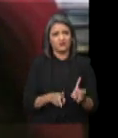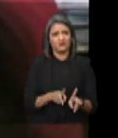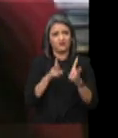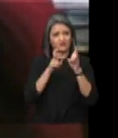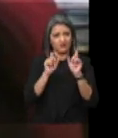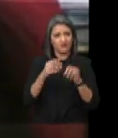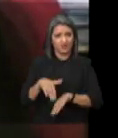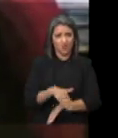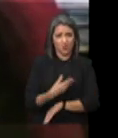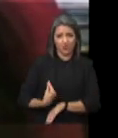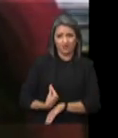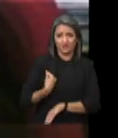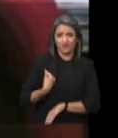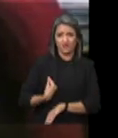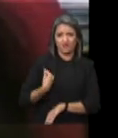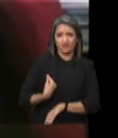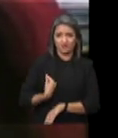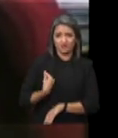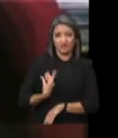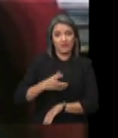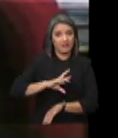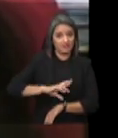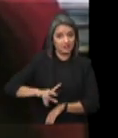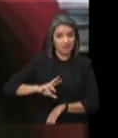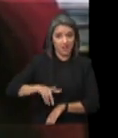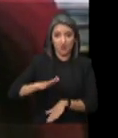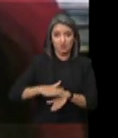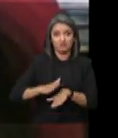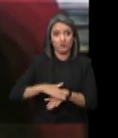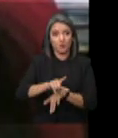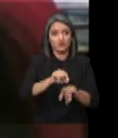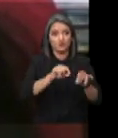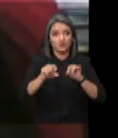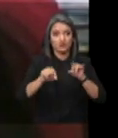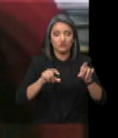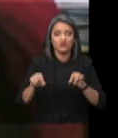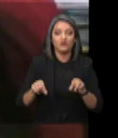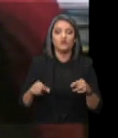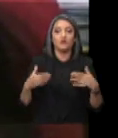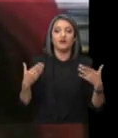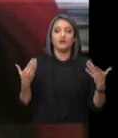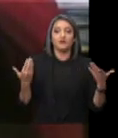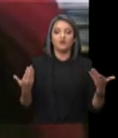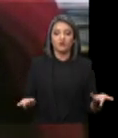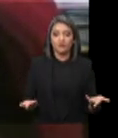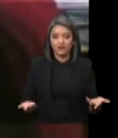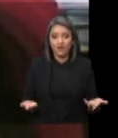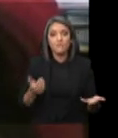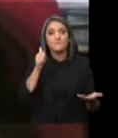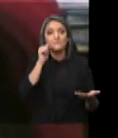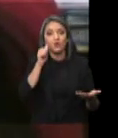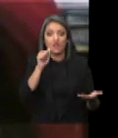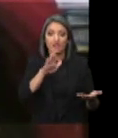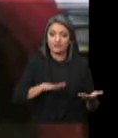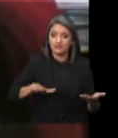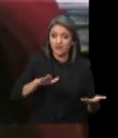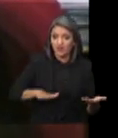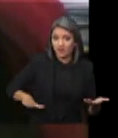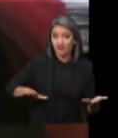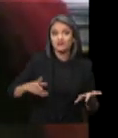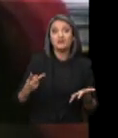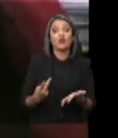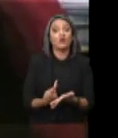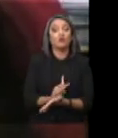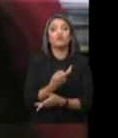viver nas ruas não é uma opção individual mulheres homens crianças são levados a essa situação por condições